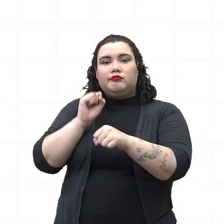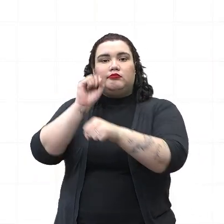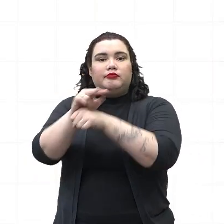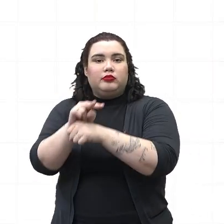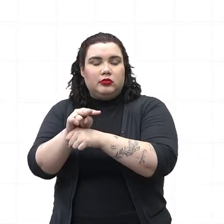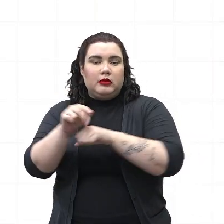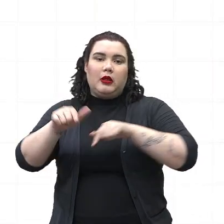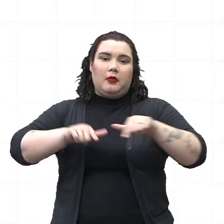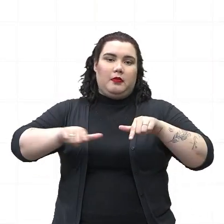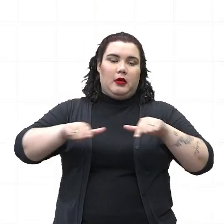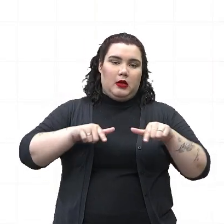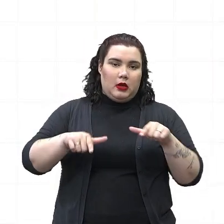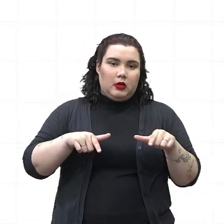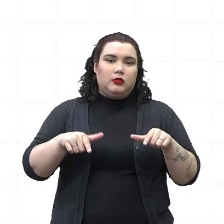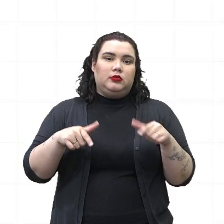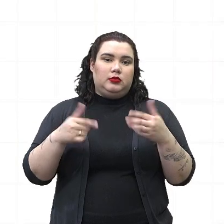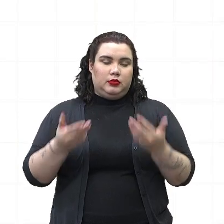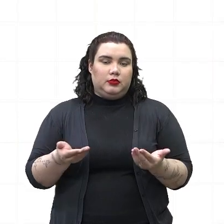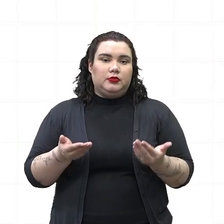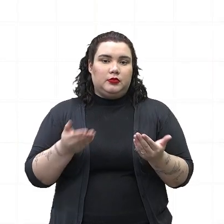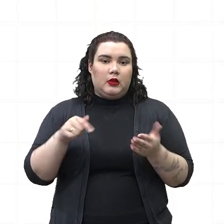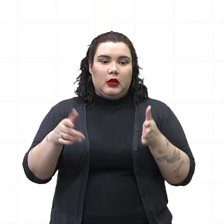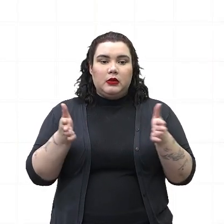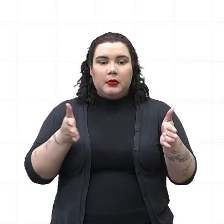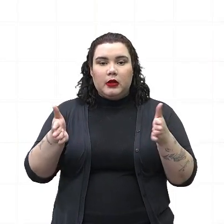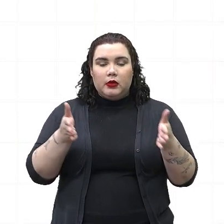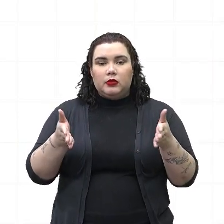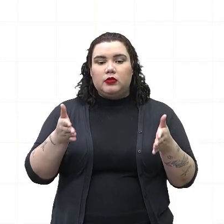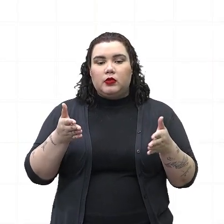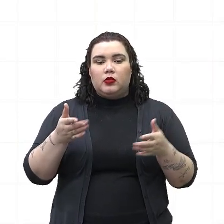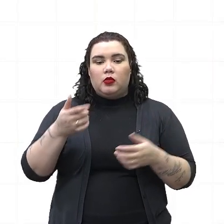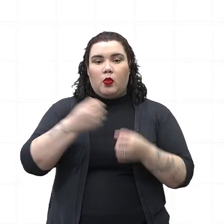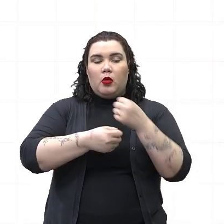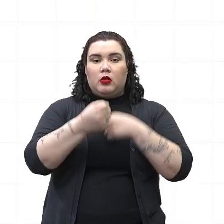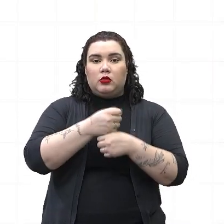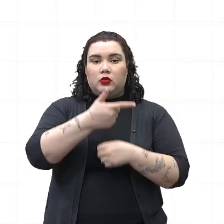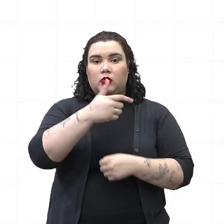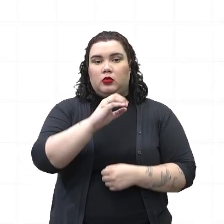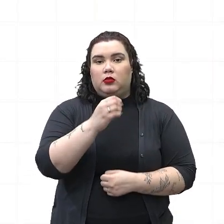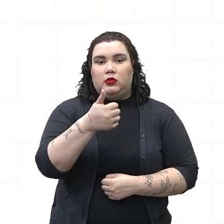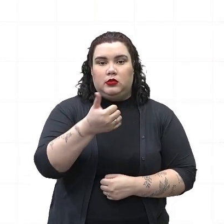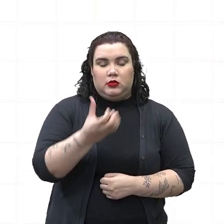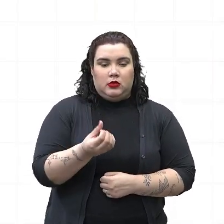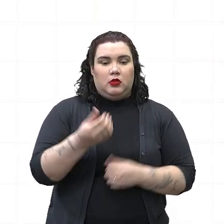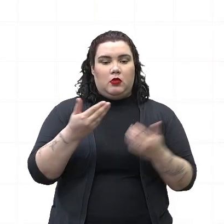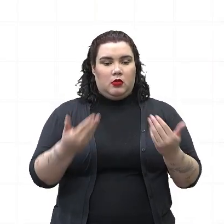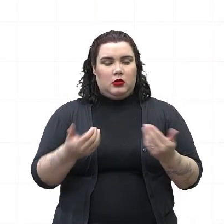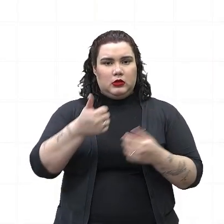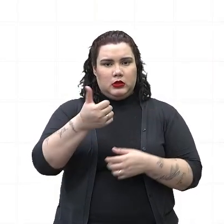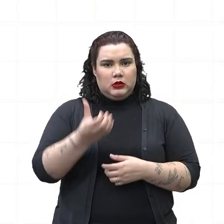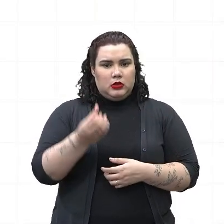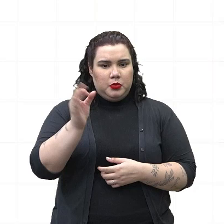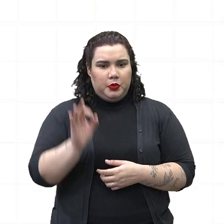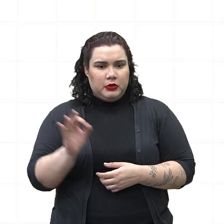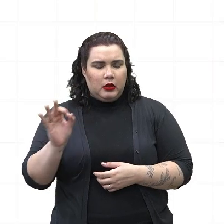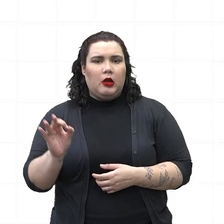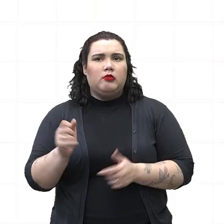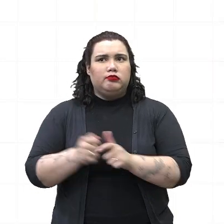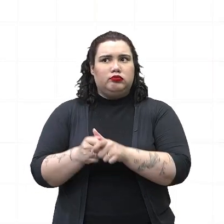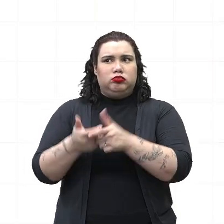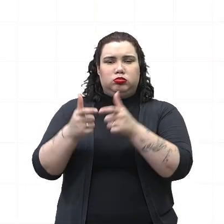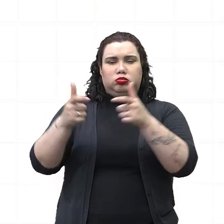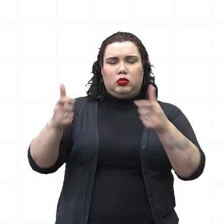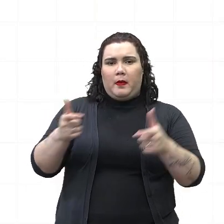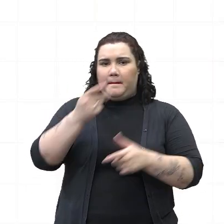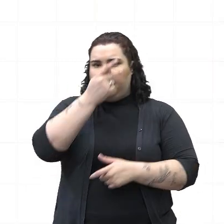de emprego nesse período aí de 2016. Então é muita gente, né? 16%